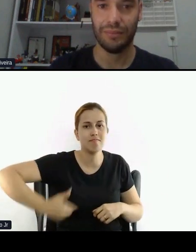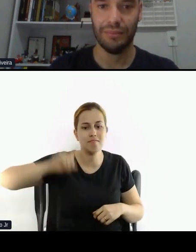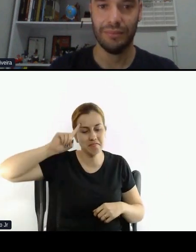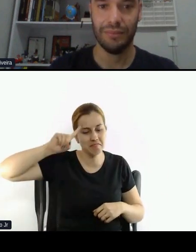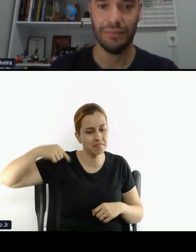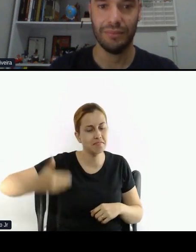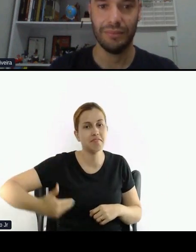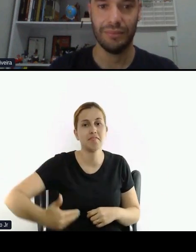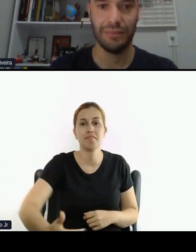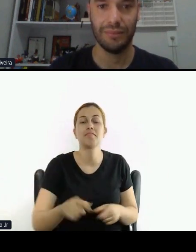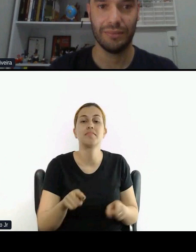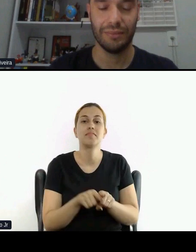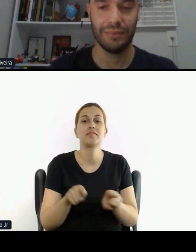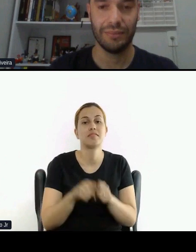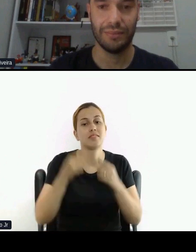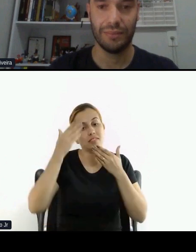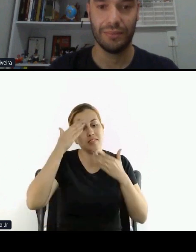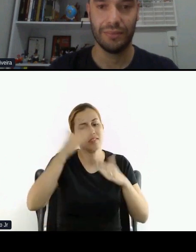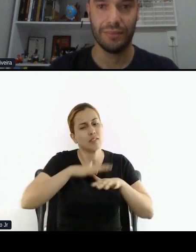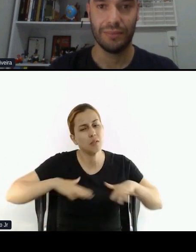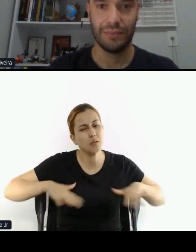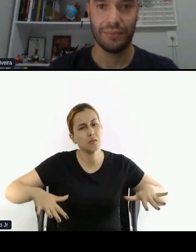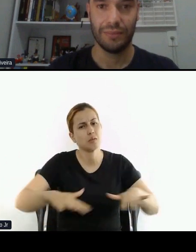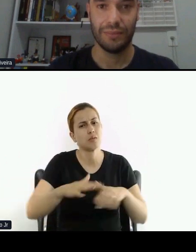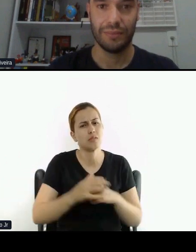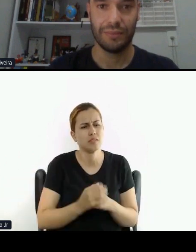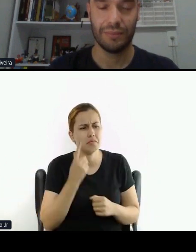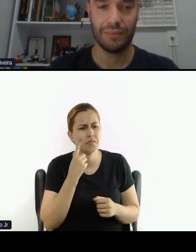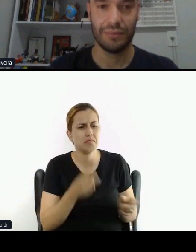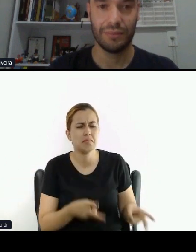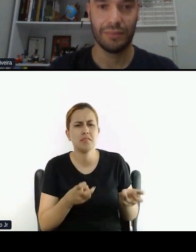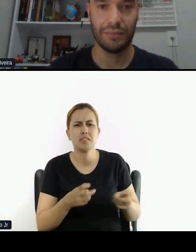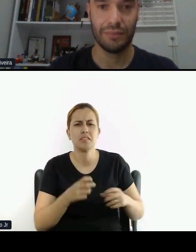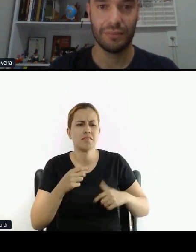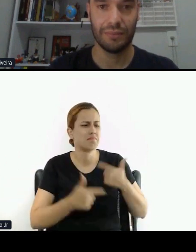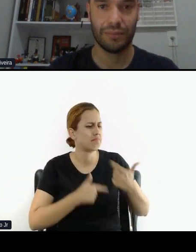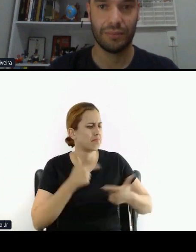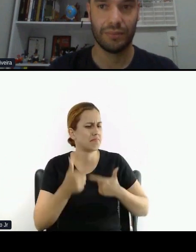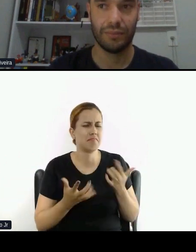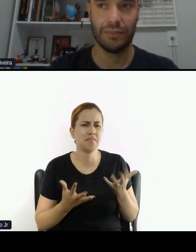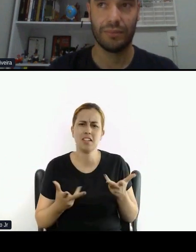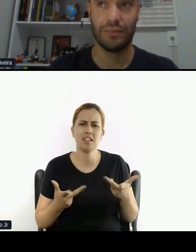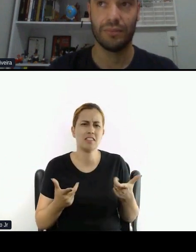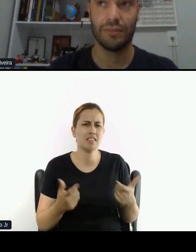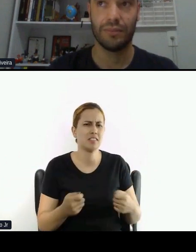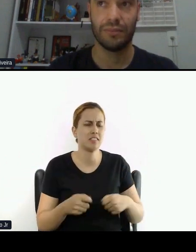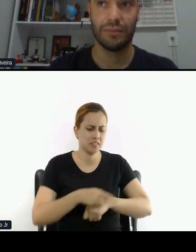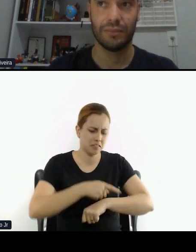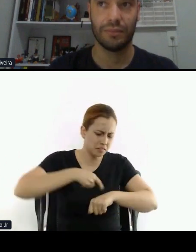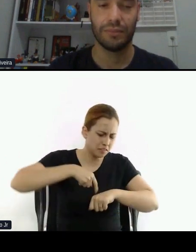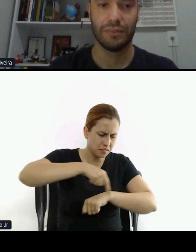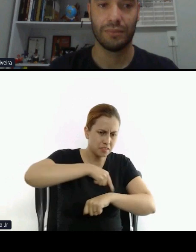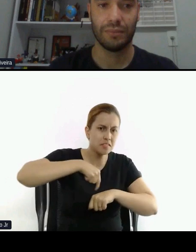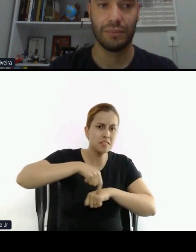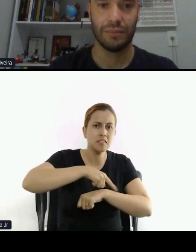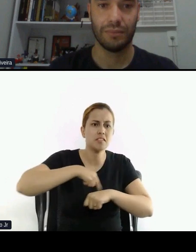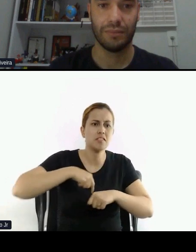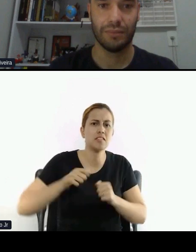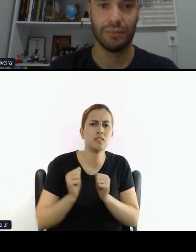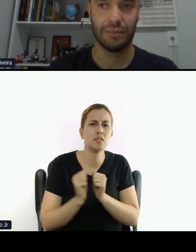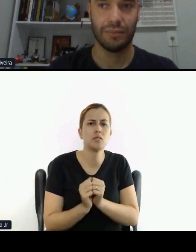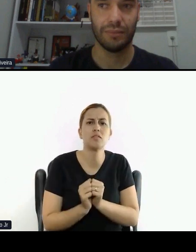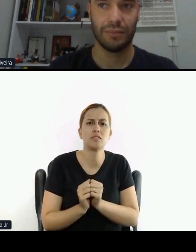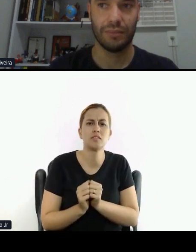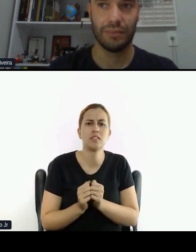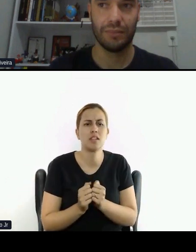E quero agradecer a todos também, porque assim, eu vejo que é um trabalho fantástico que vocês fizeram, foi dedicação, foi horas desde que vocês estão aqui o dia inteiro para falar desse